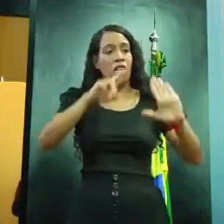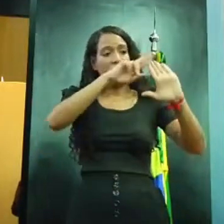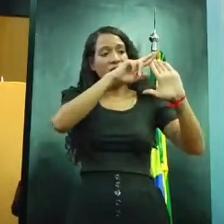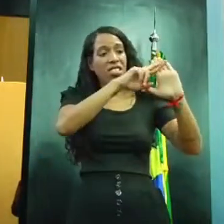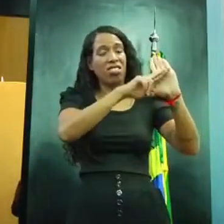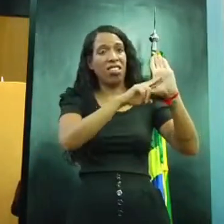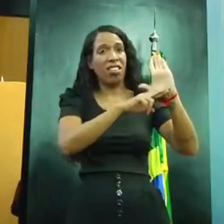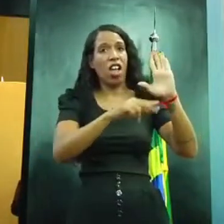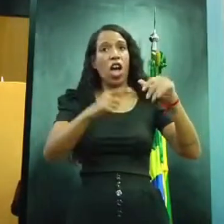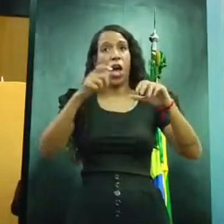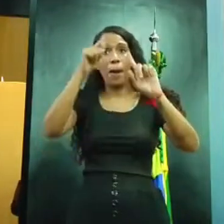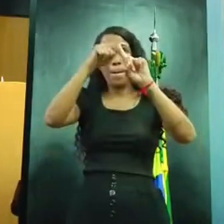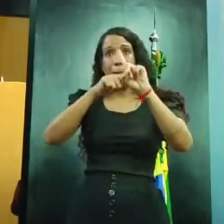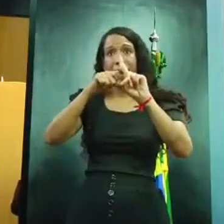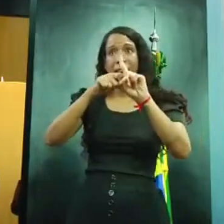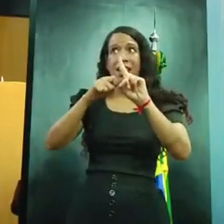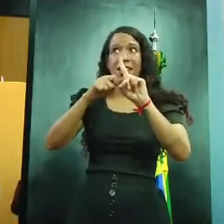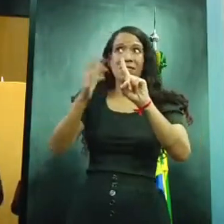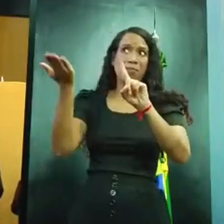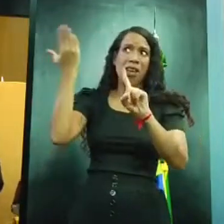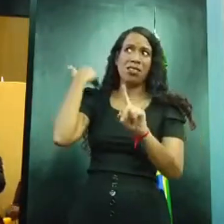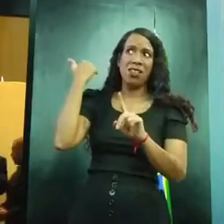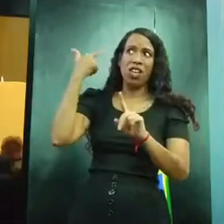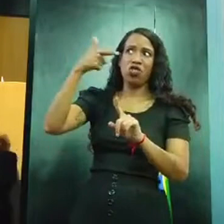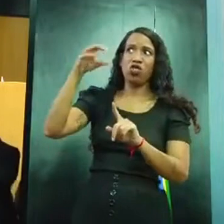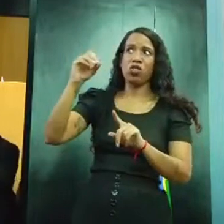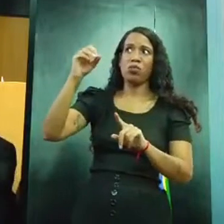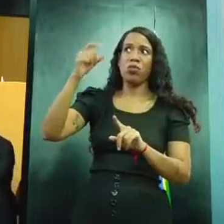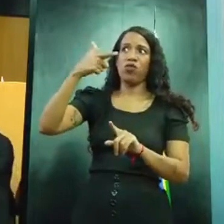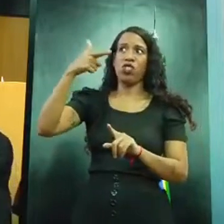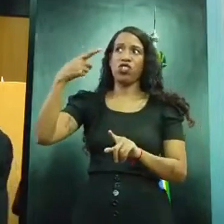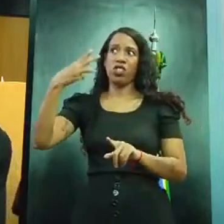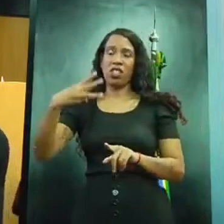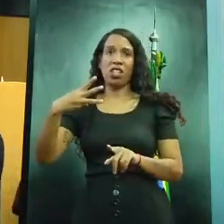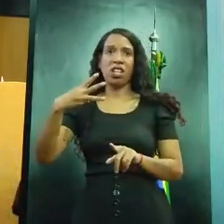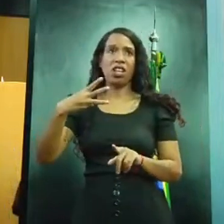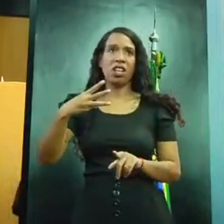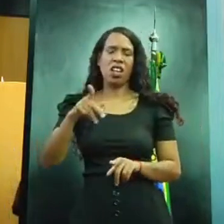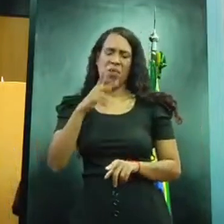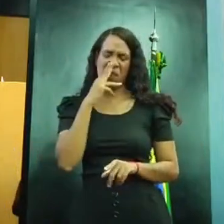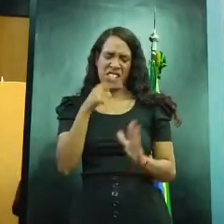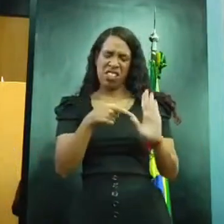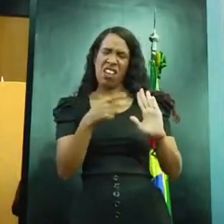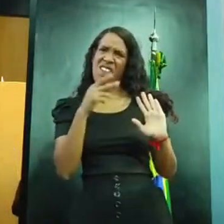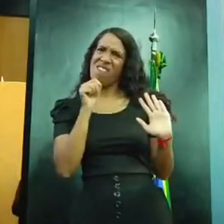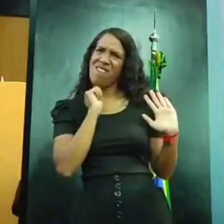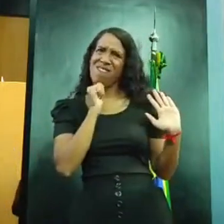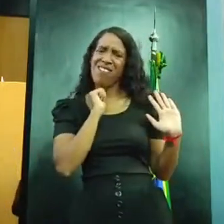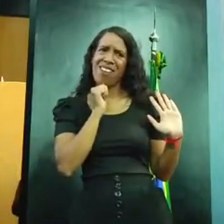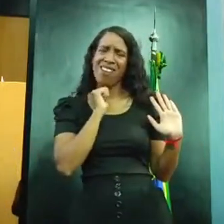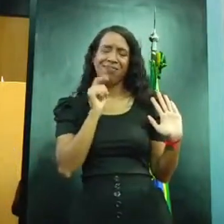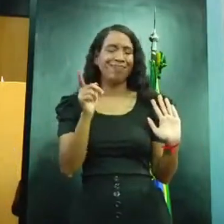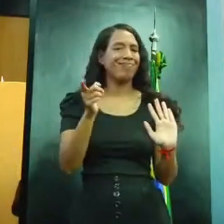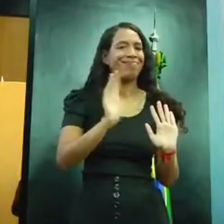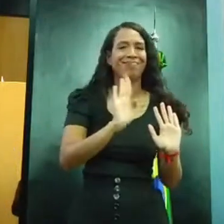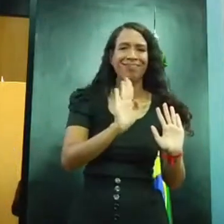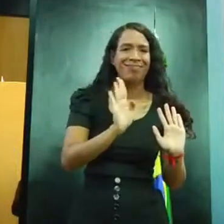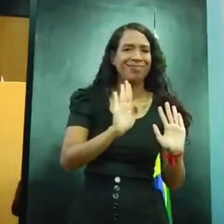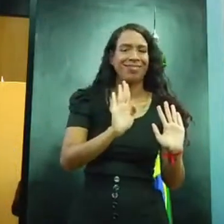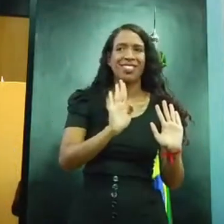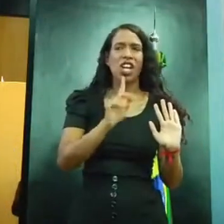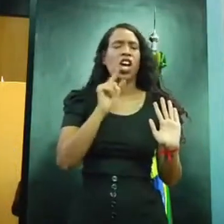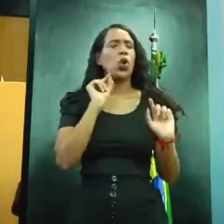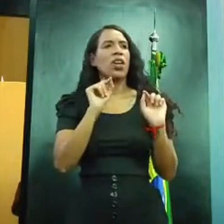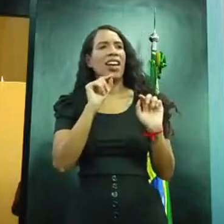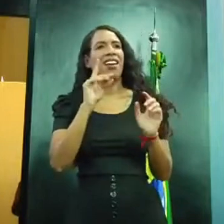Relatório do mês passado sobre 2023. Isso é velho? Na verdade, os que